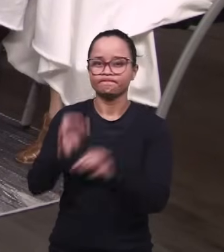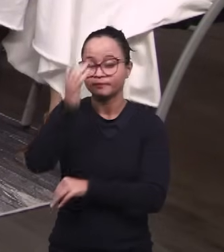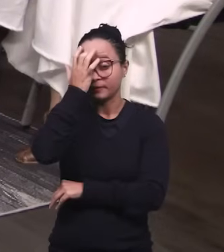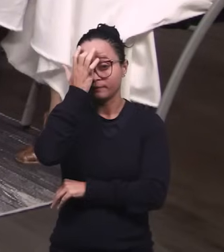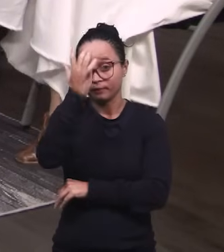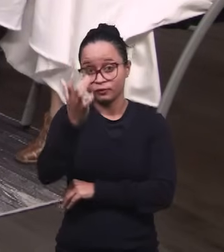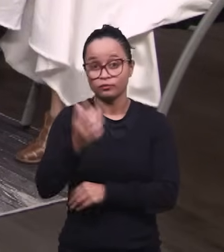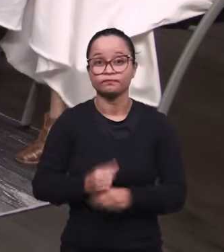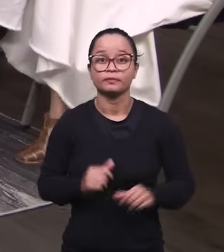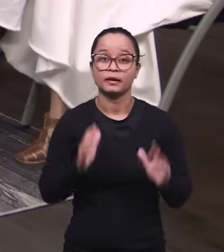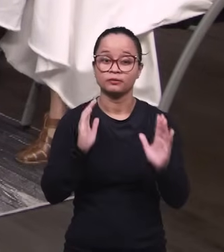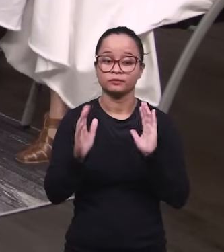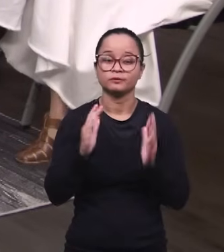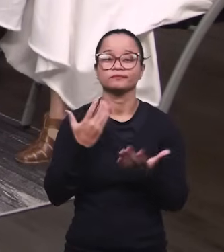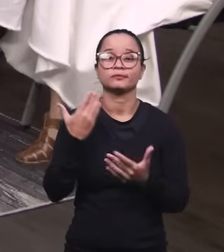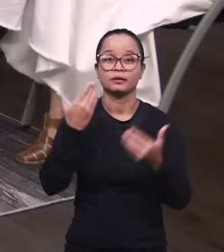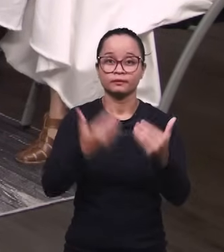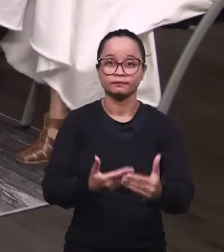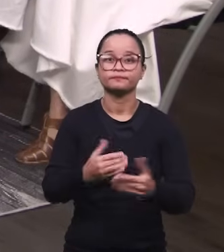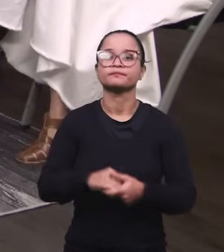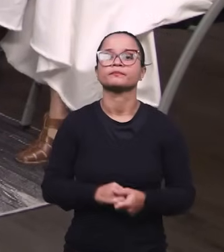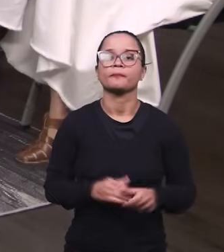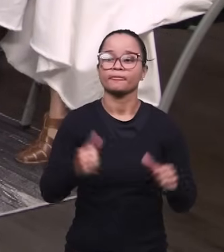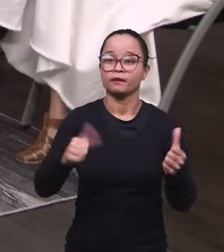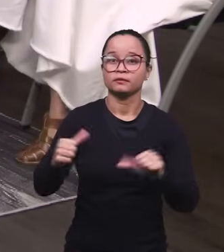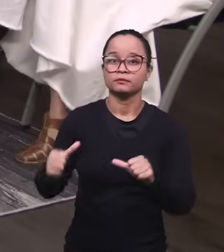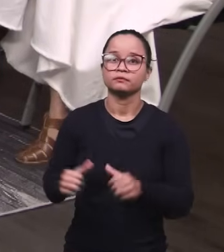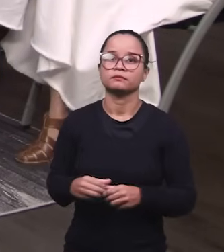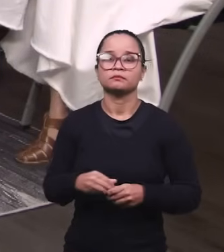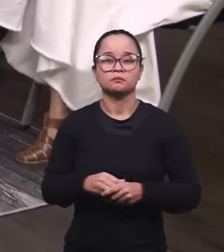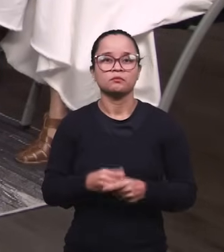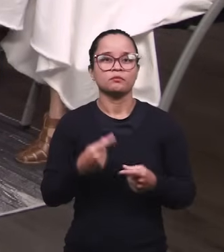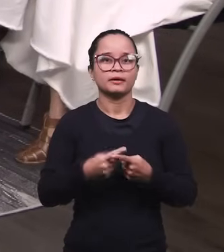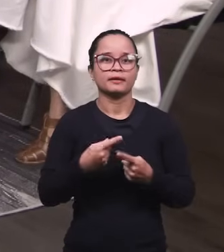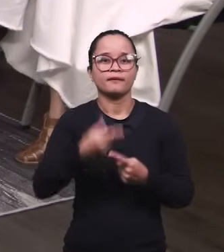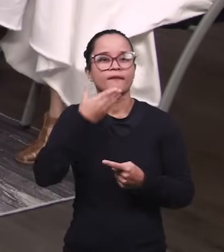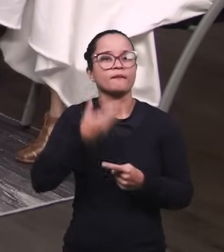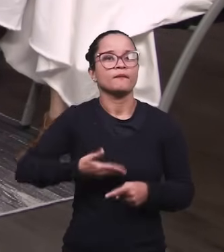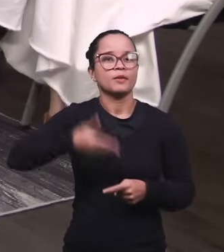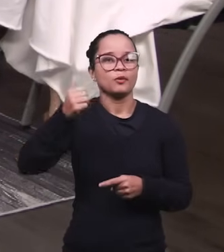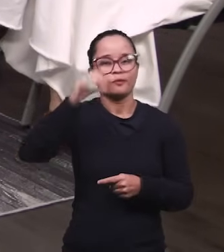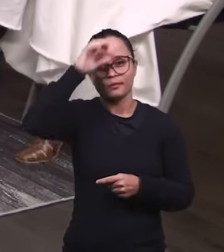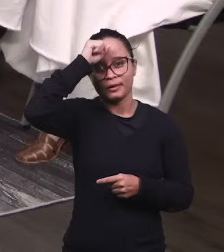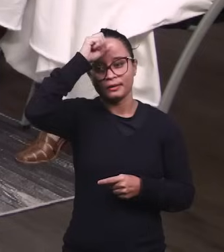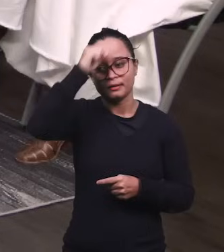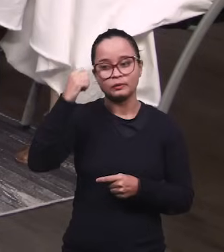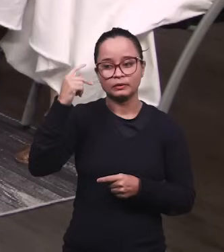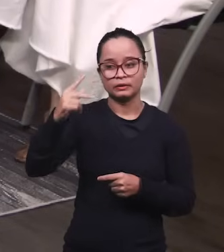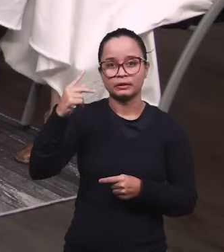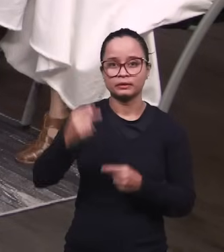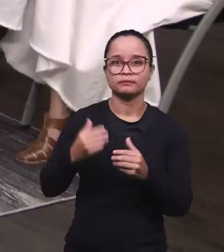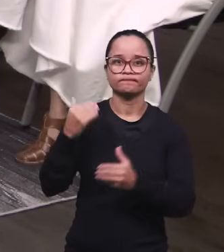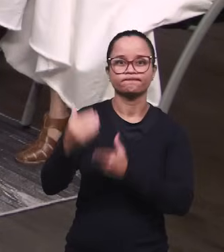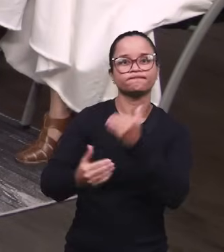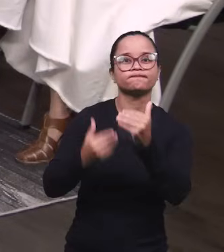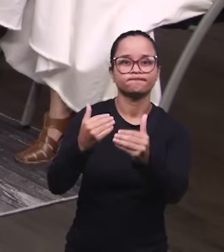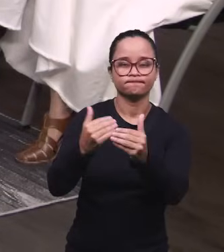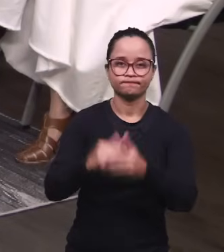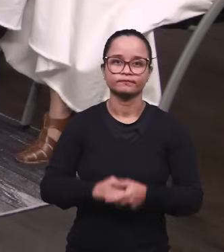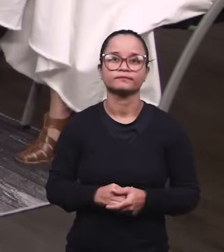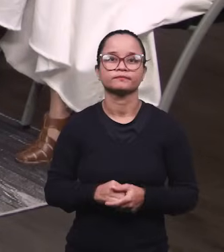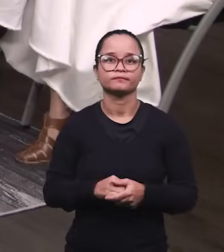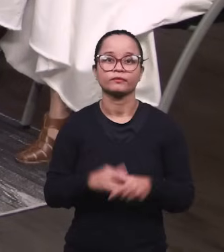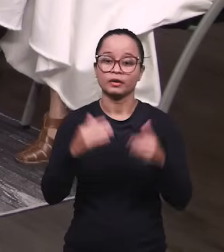organizado, tudo facilitado para o momento da prova, para o momento das avaliações e consolida melhor o aprendizado dele durante toda a trajetória do